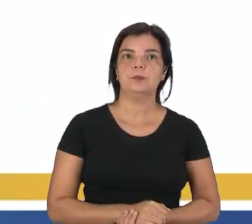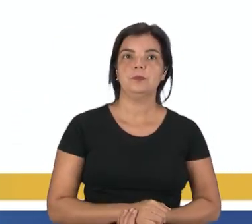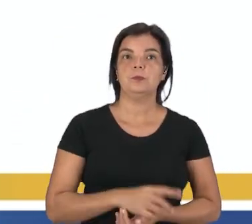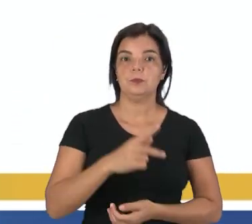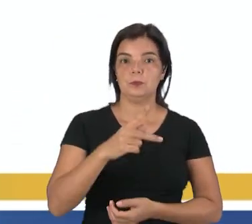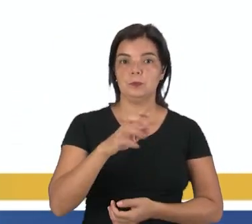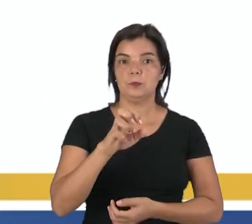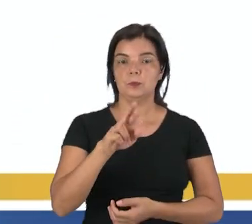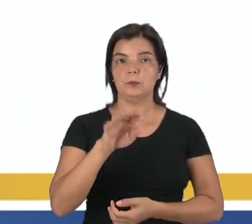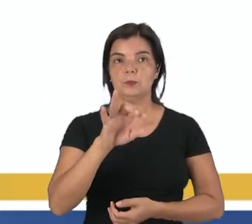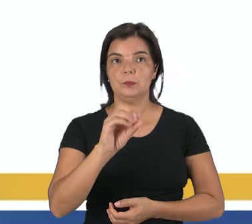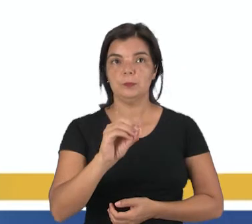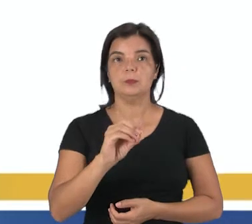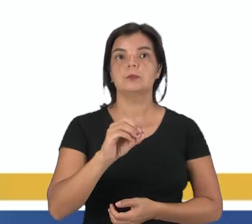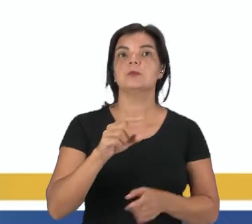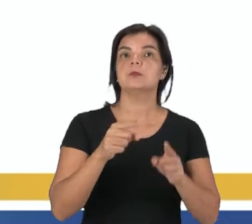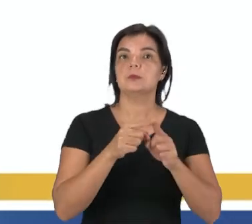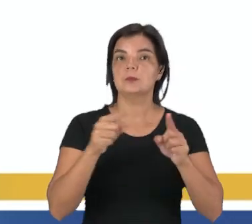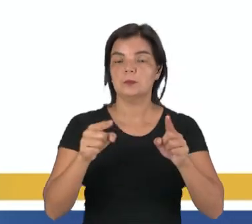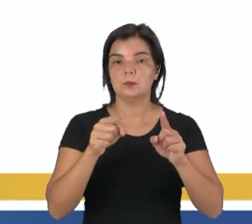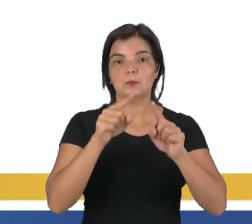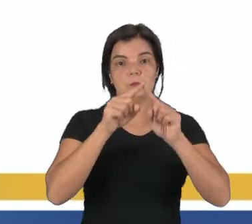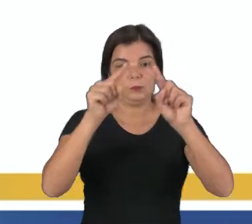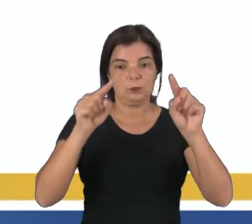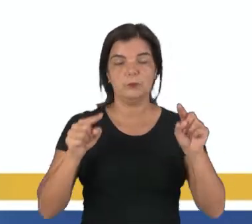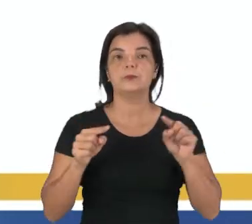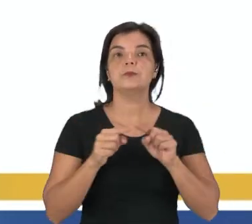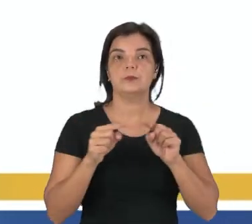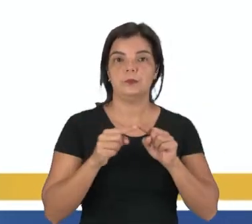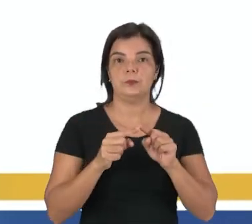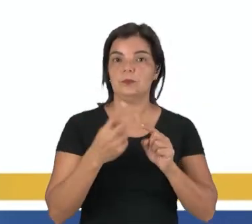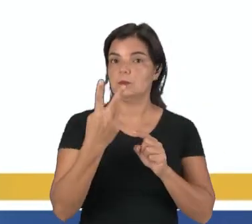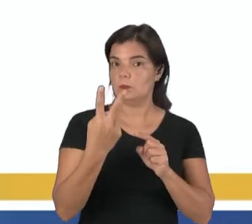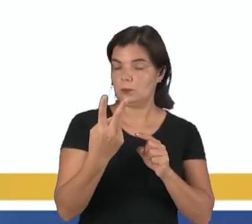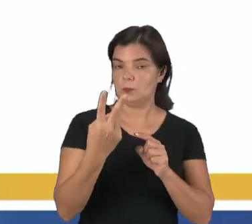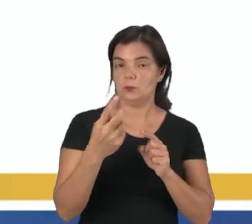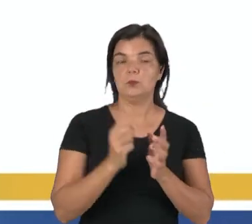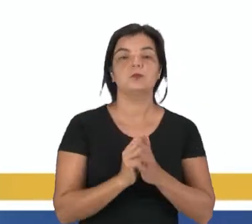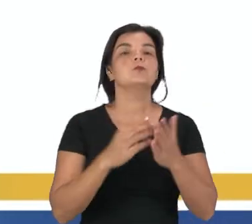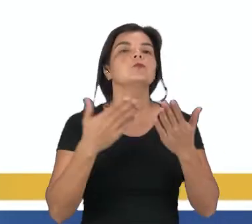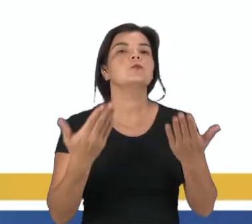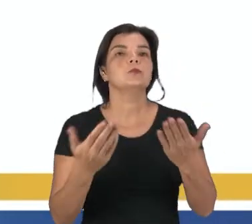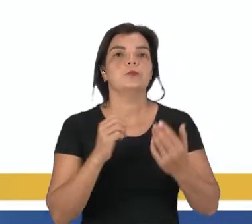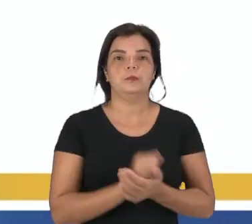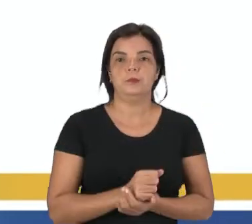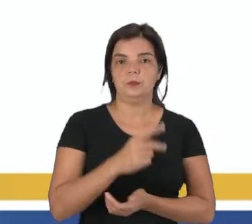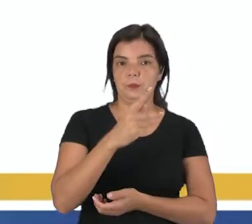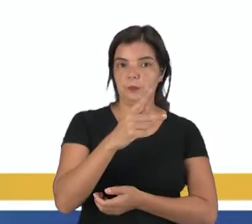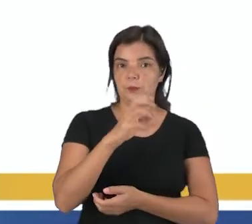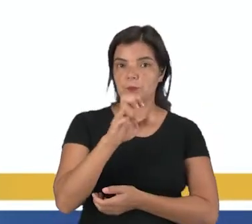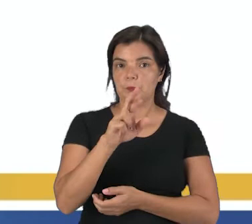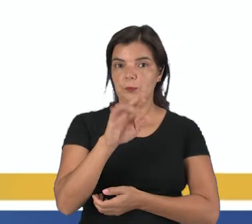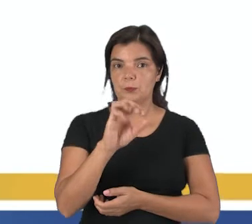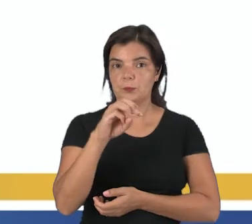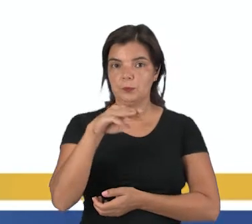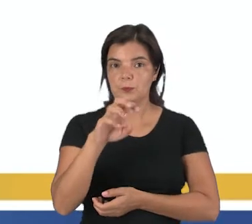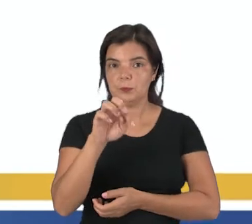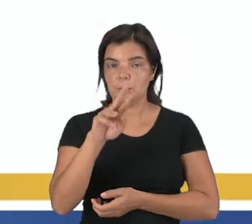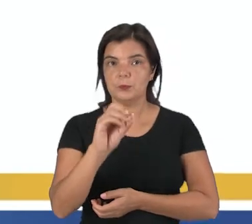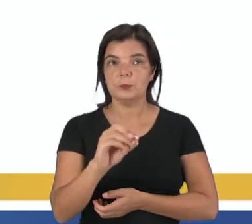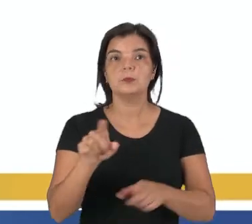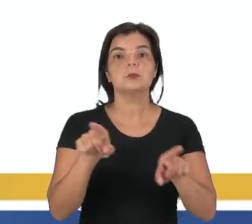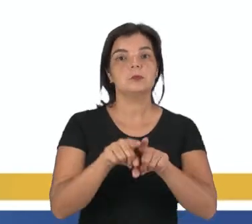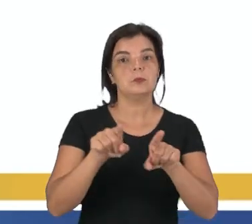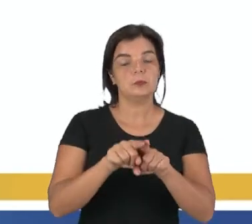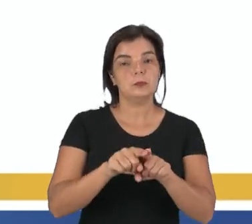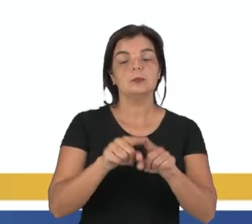O perímetro e a medida do lado do quadrado. Tenho duas grandezas aí. Quais são elas? Perímetro e a medida do lado de